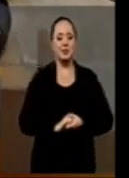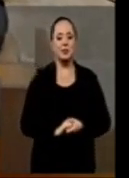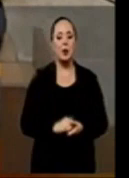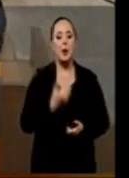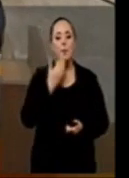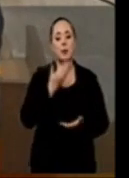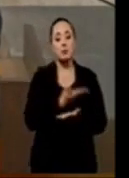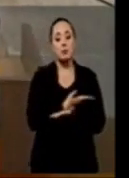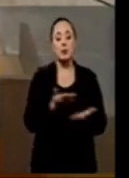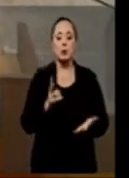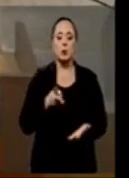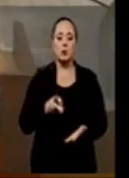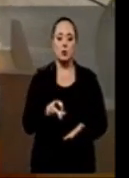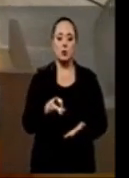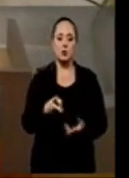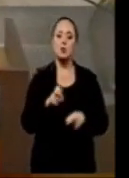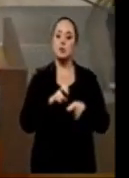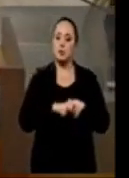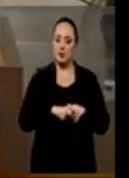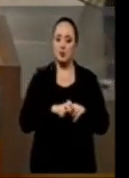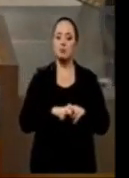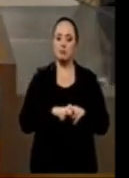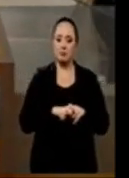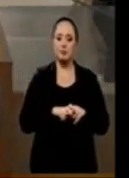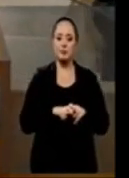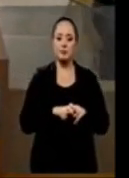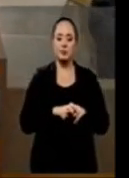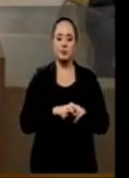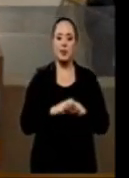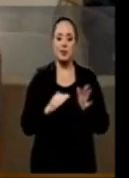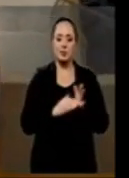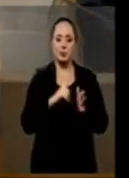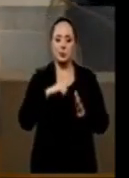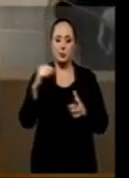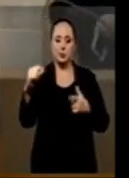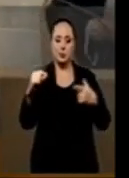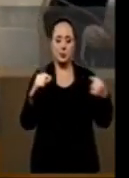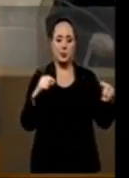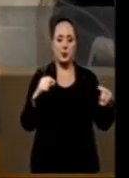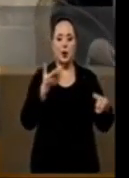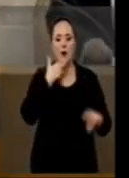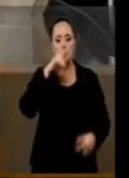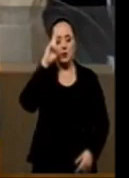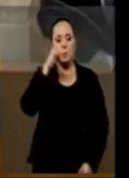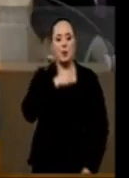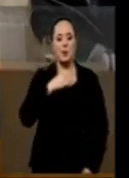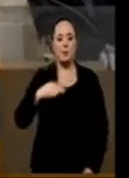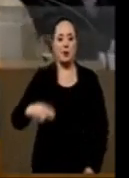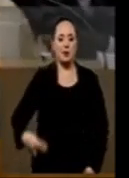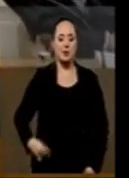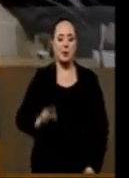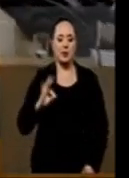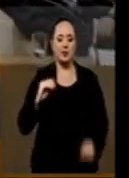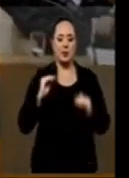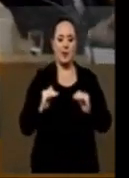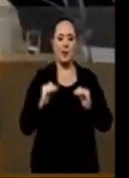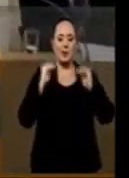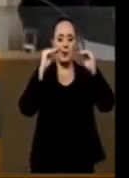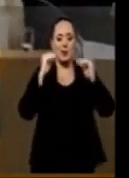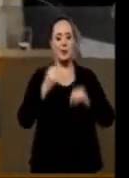peço a todos que permaneçam em seus lugares até a retirada dos senhores ministros e de todas as autoridades